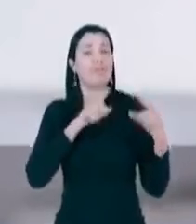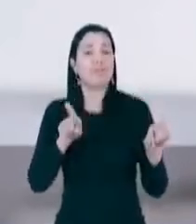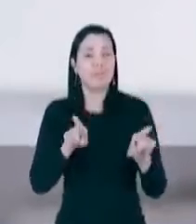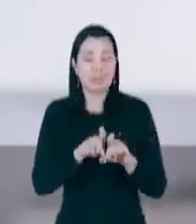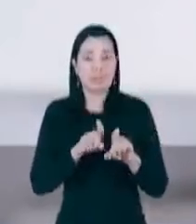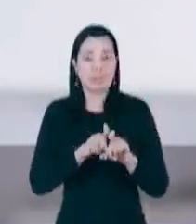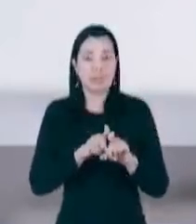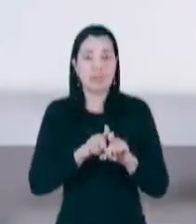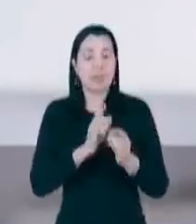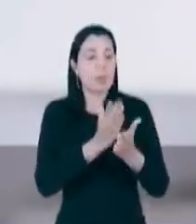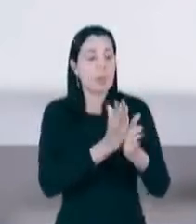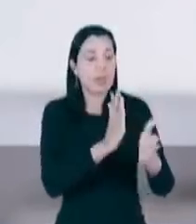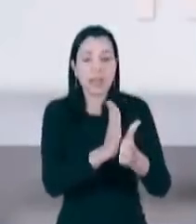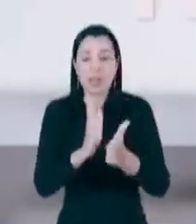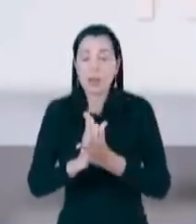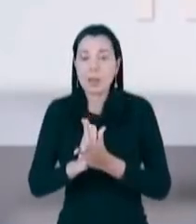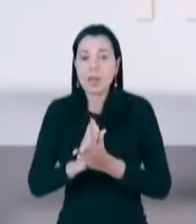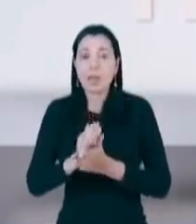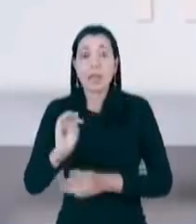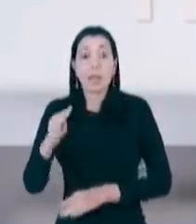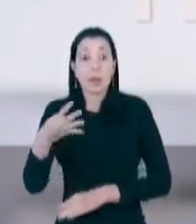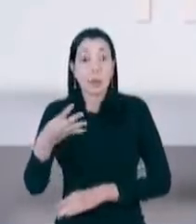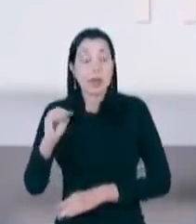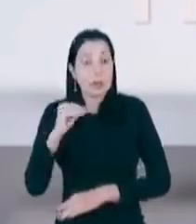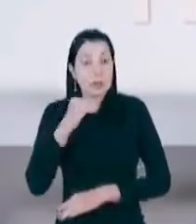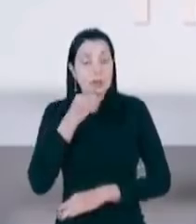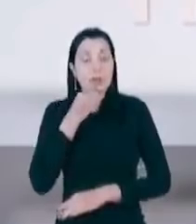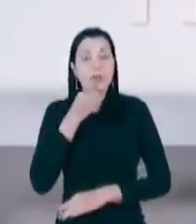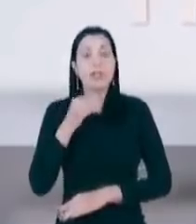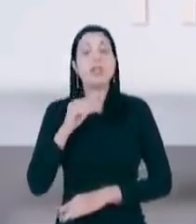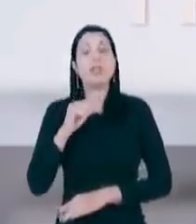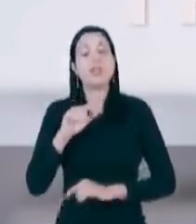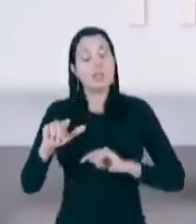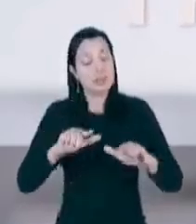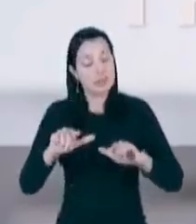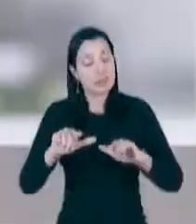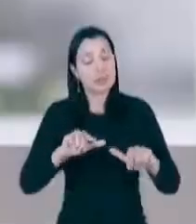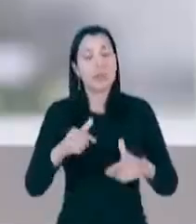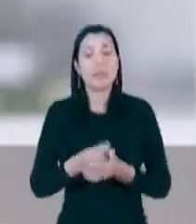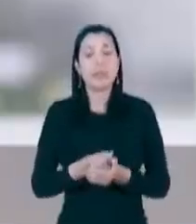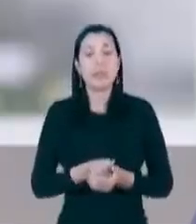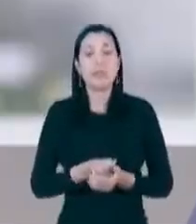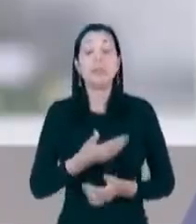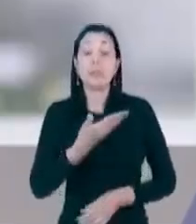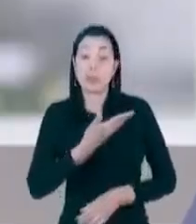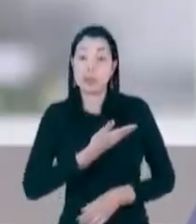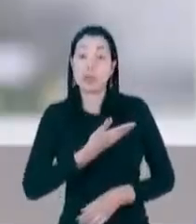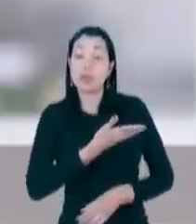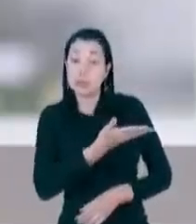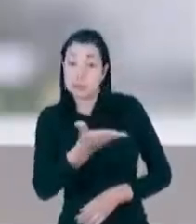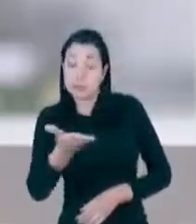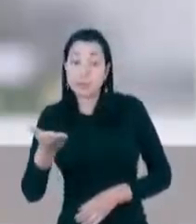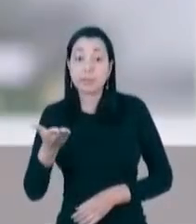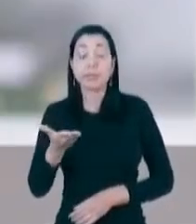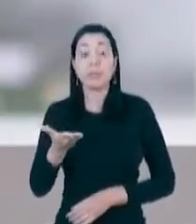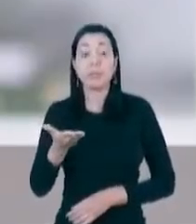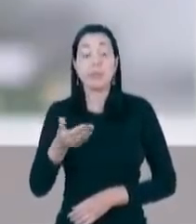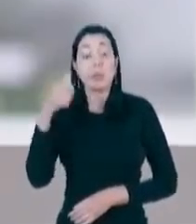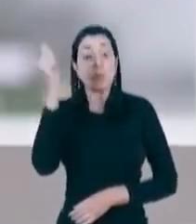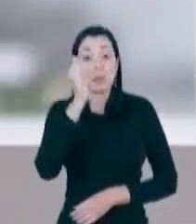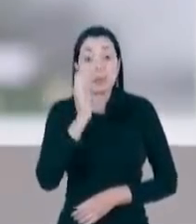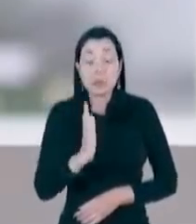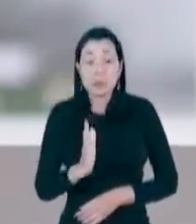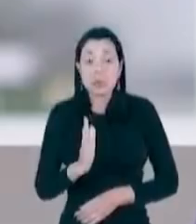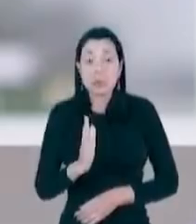também pela destruição de 4 milhões e 500 mil postos de trabalho. Minhas amigas e meus amigos, o